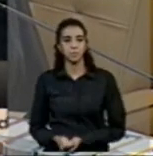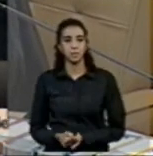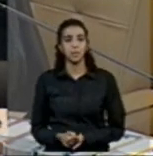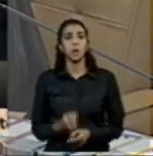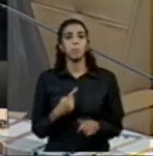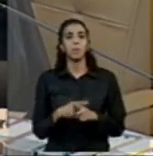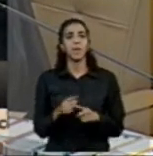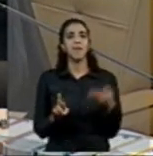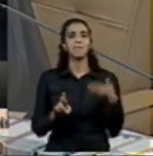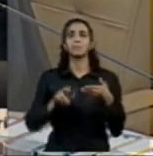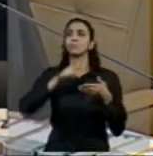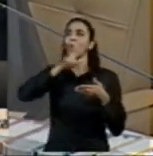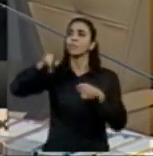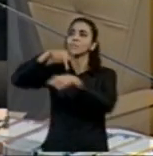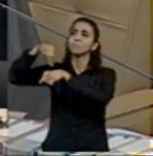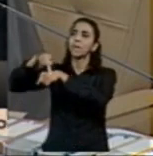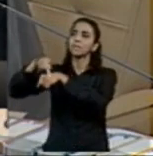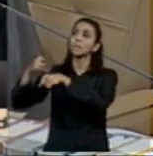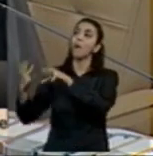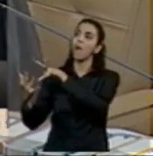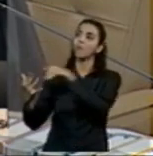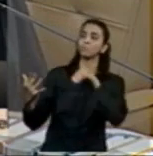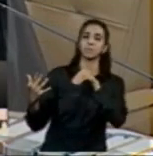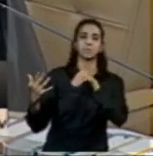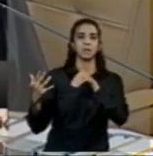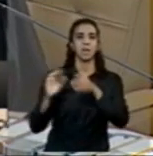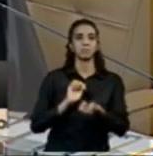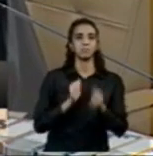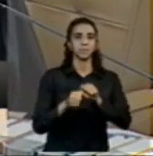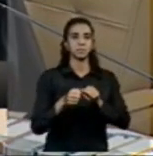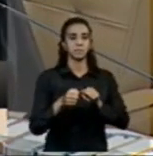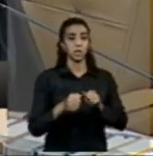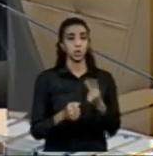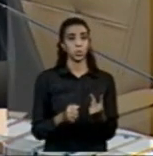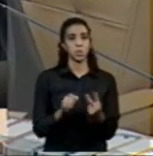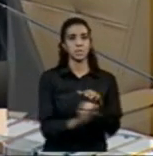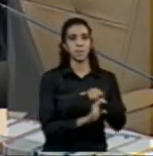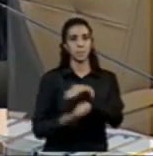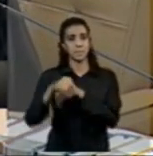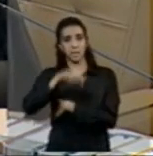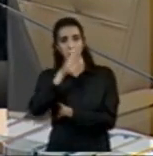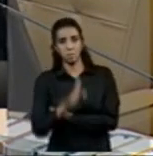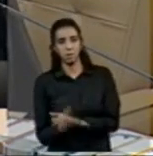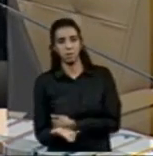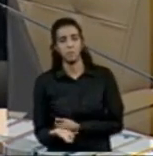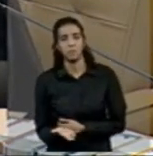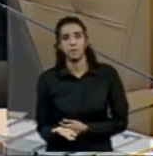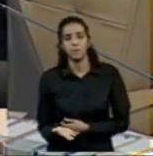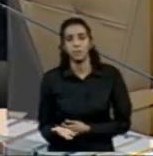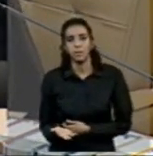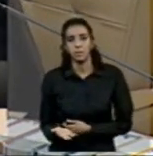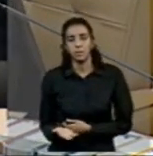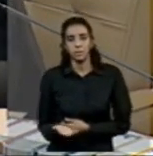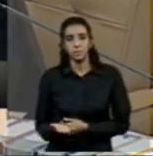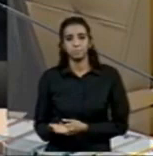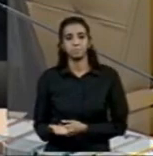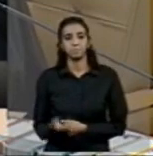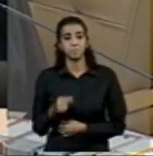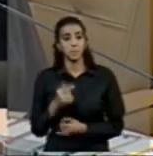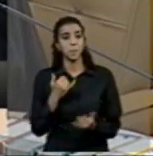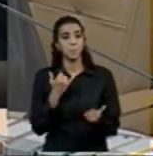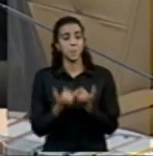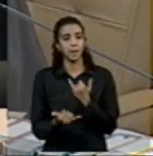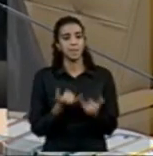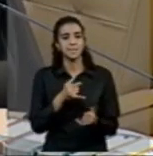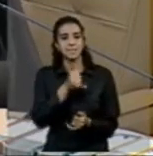utilizado em outros países para se reportar a relação entre duas empresas, que invariavelmente se aproxima do